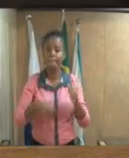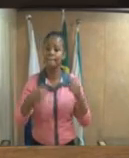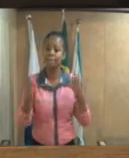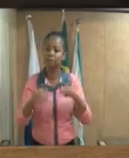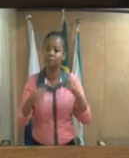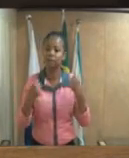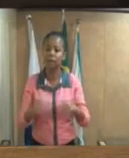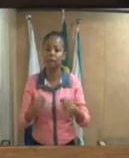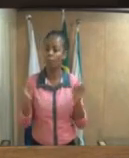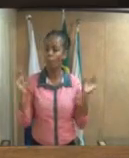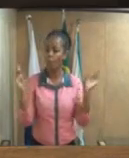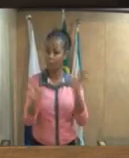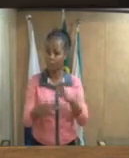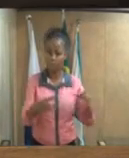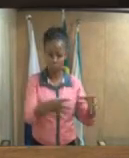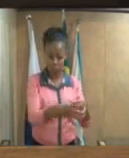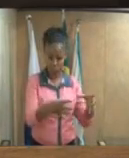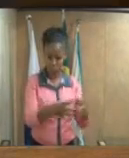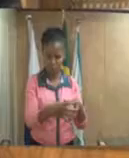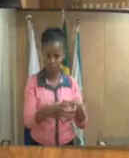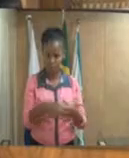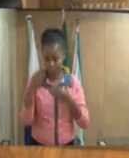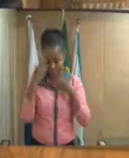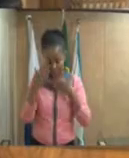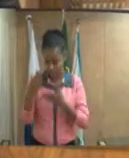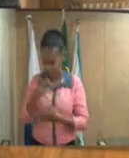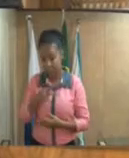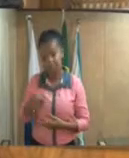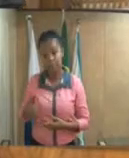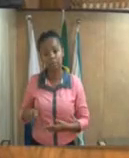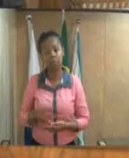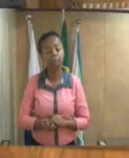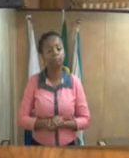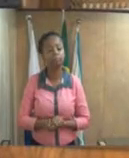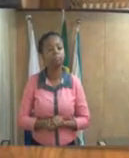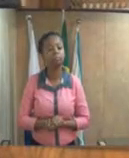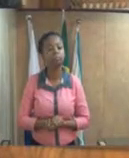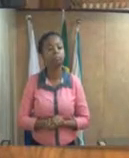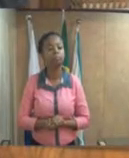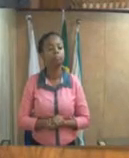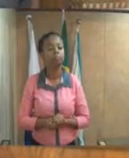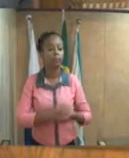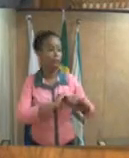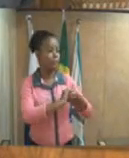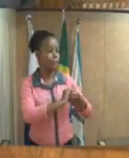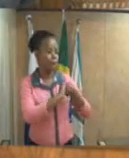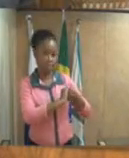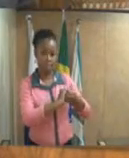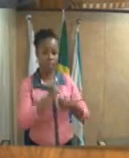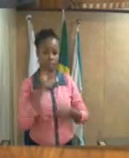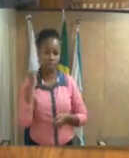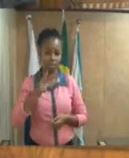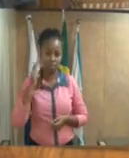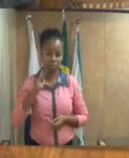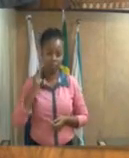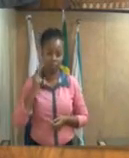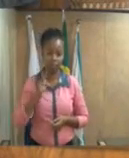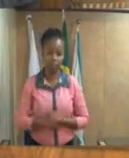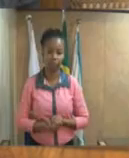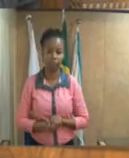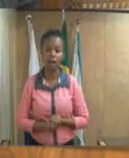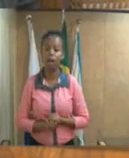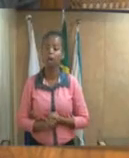instalando a comissão. Muito obrigado, senhor presidente. Parabéns, vereador. Parabéns, vereador. Informar